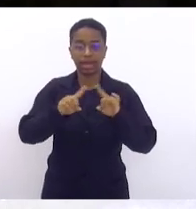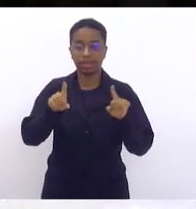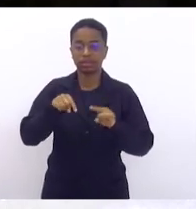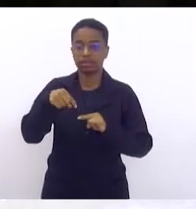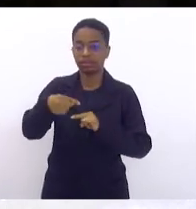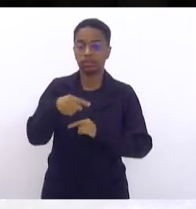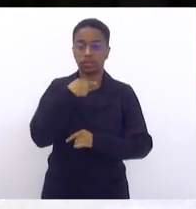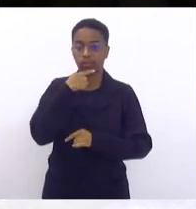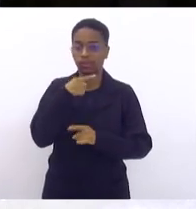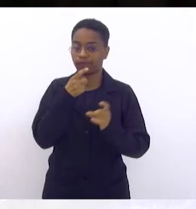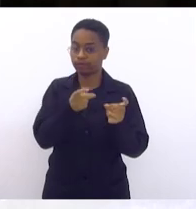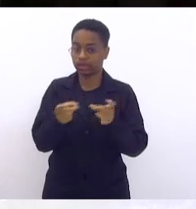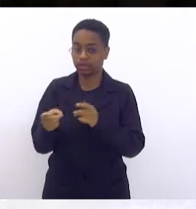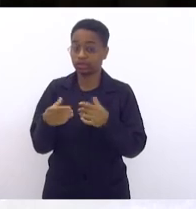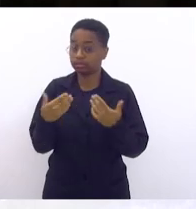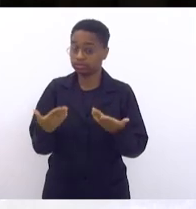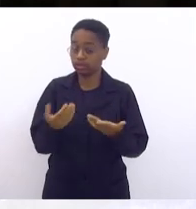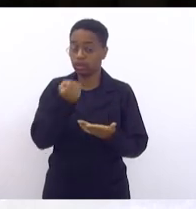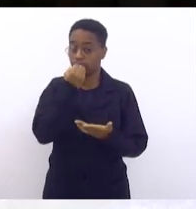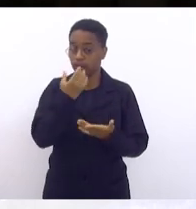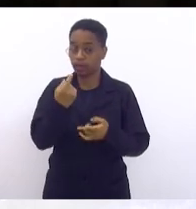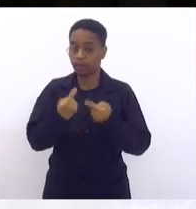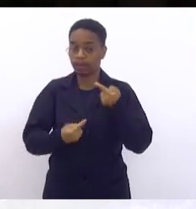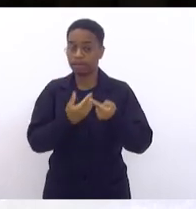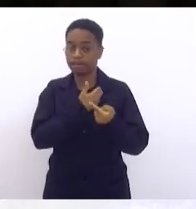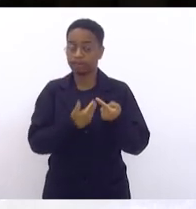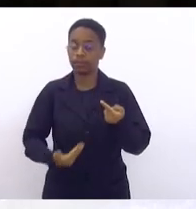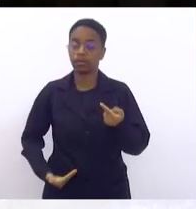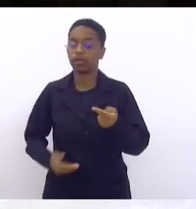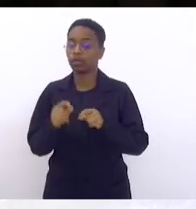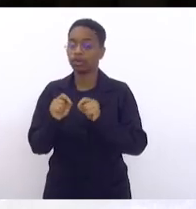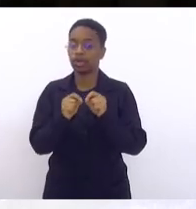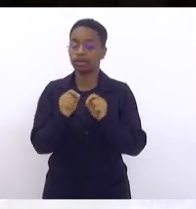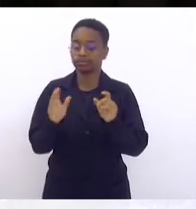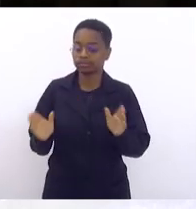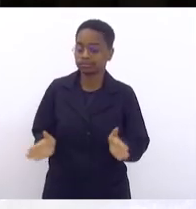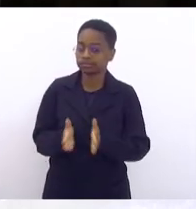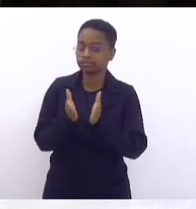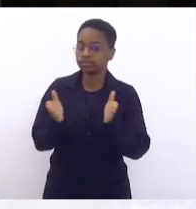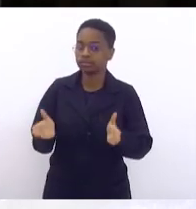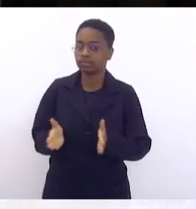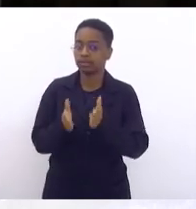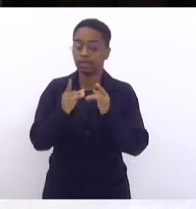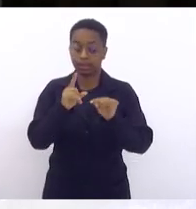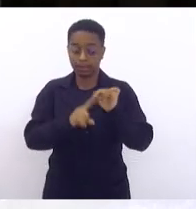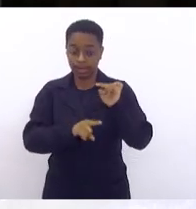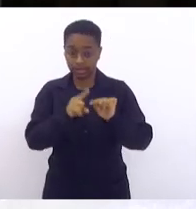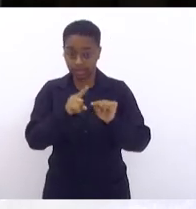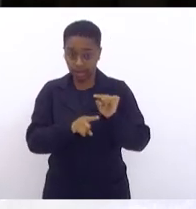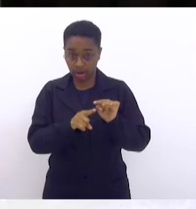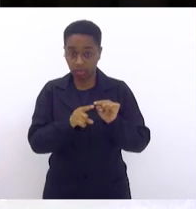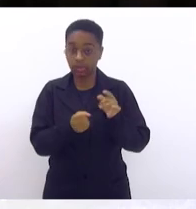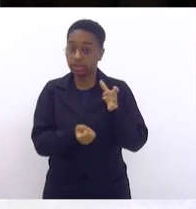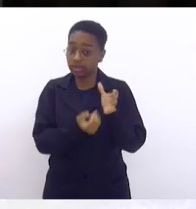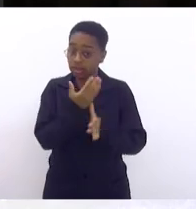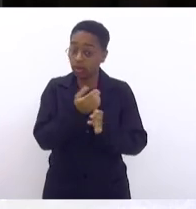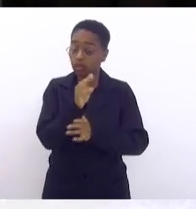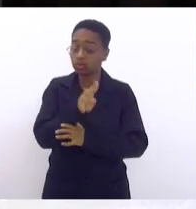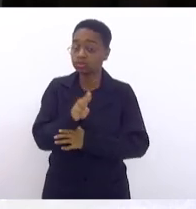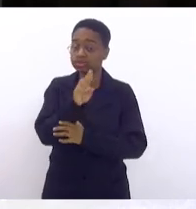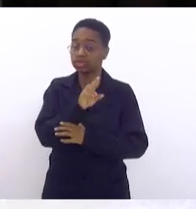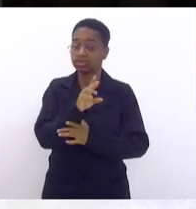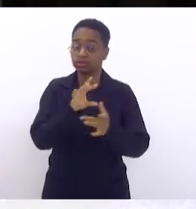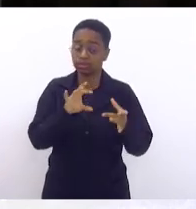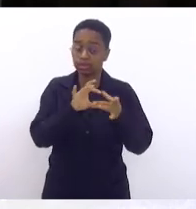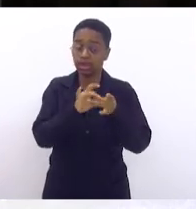eu acho que uma boa política pública é incentivar produtos que sejam produzidos com matéria-prima